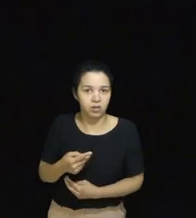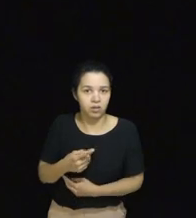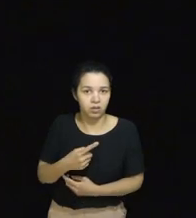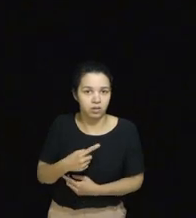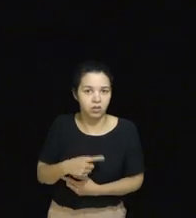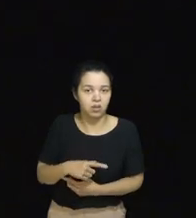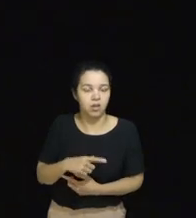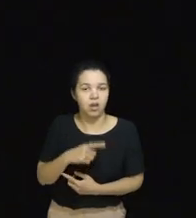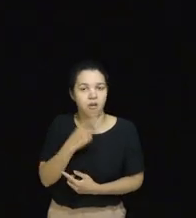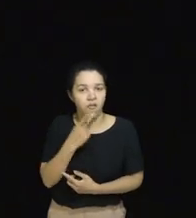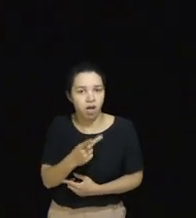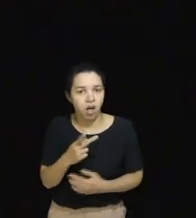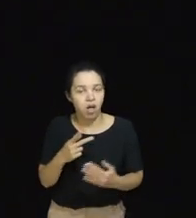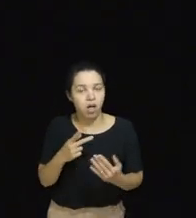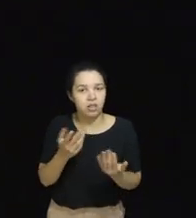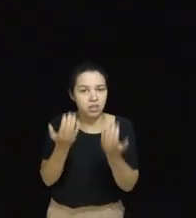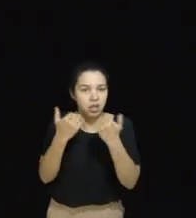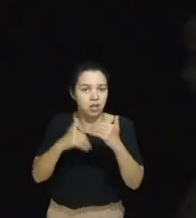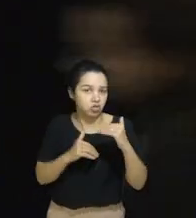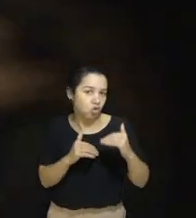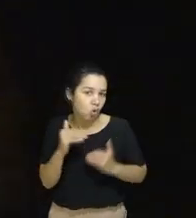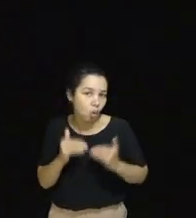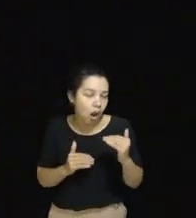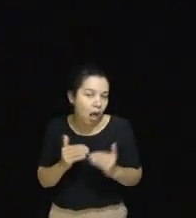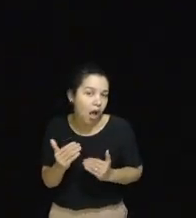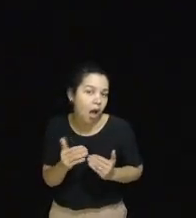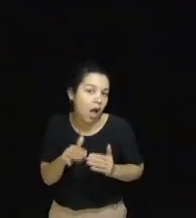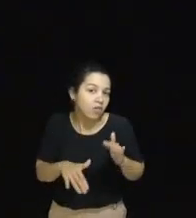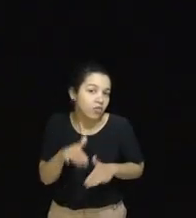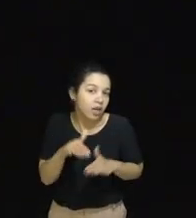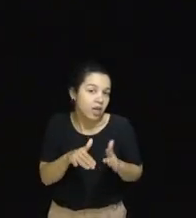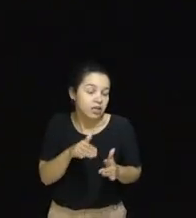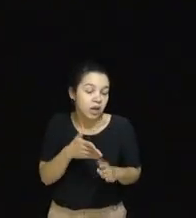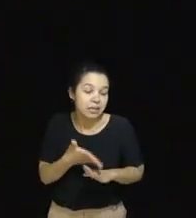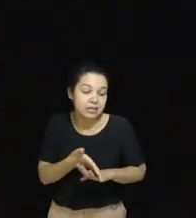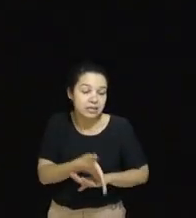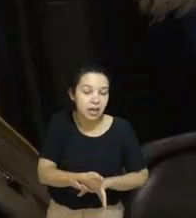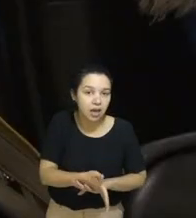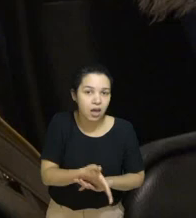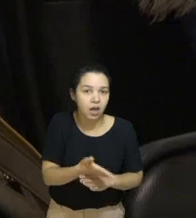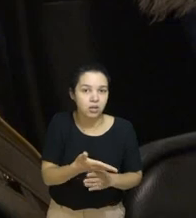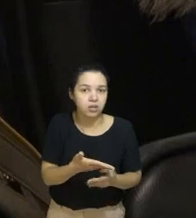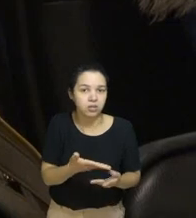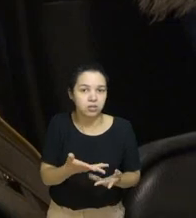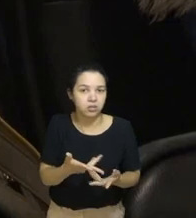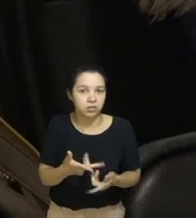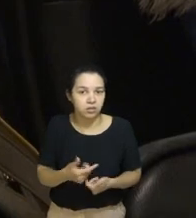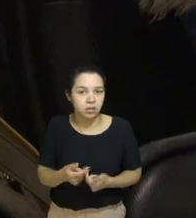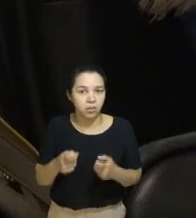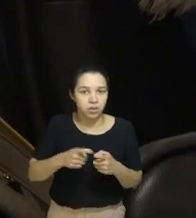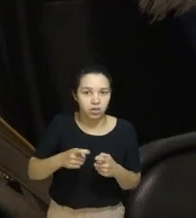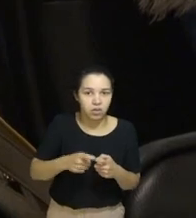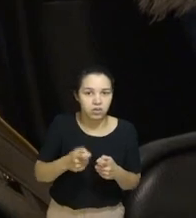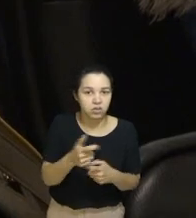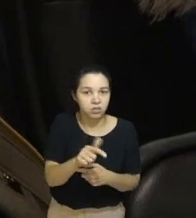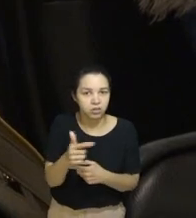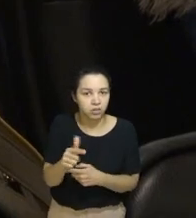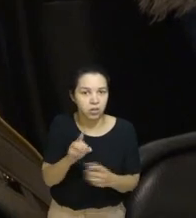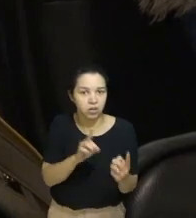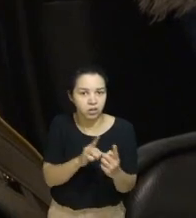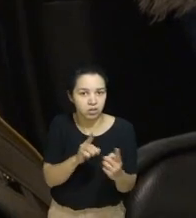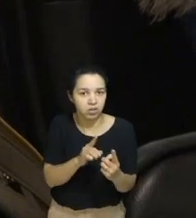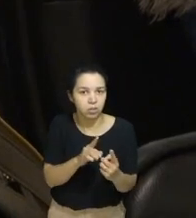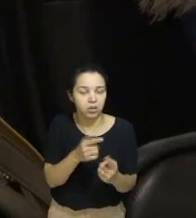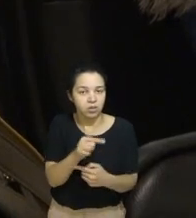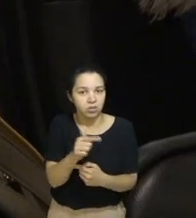executivas desreguladas, da questão de às vezes não terem acesso ao metilfenidato, ou a uma medicação, ou um atendimento. Mas